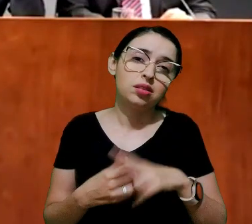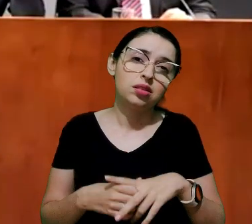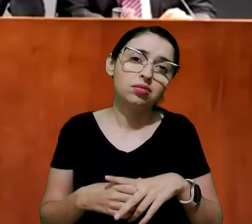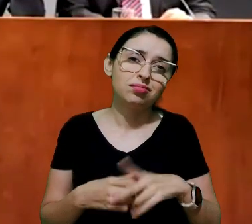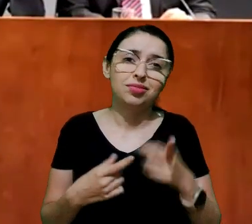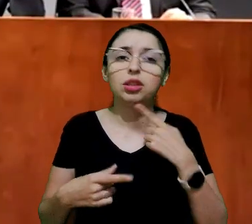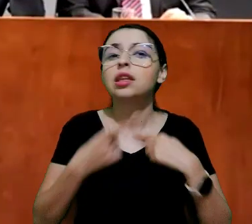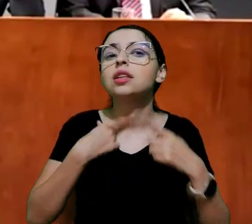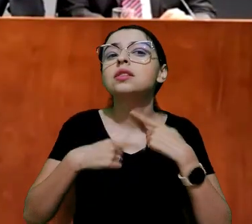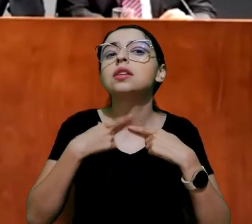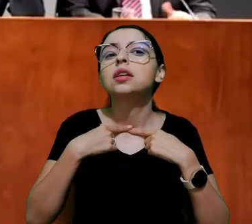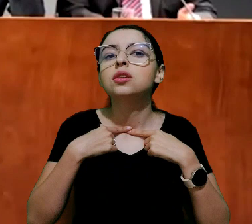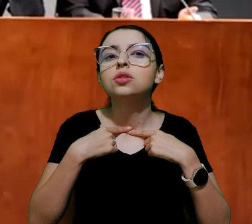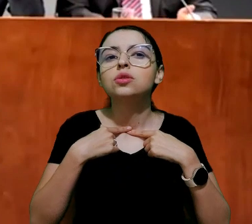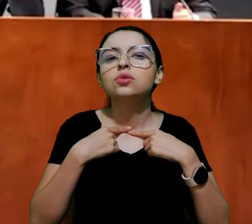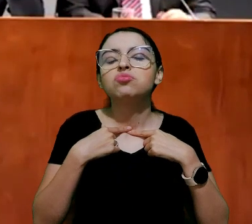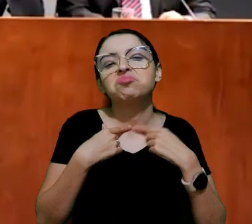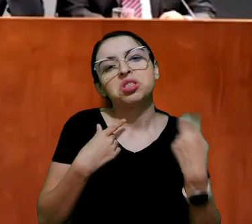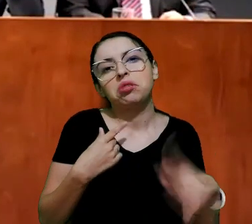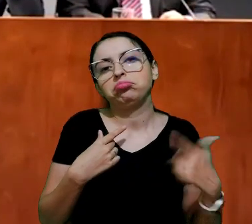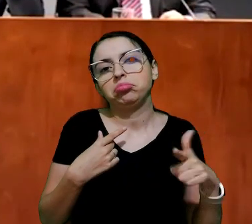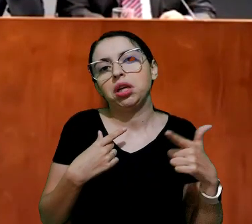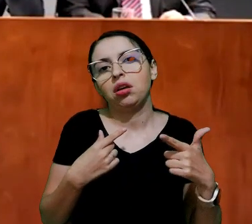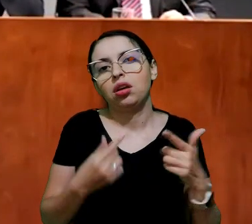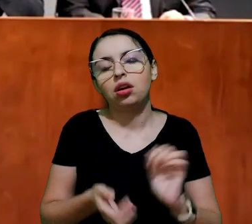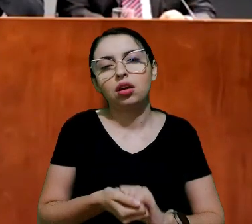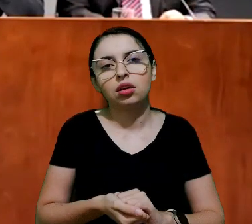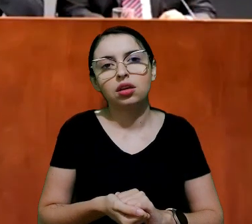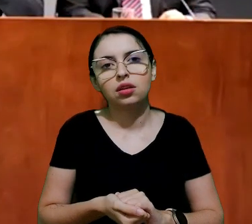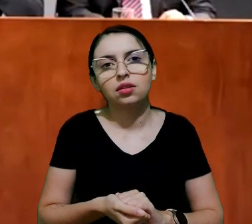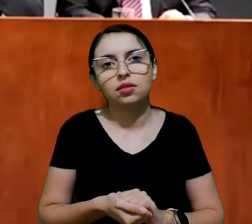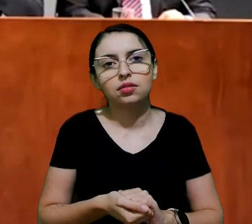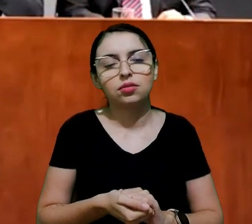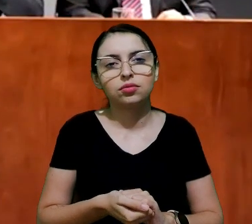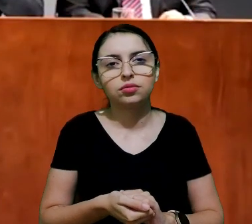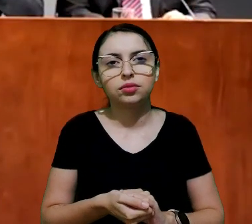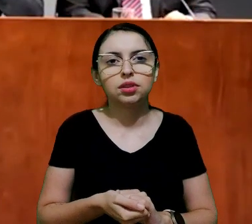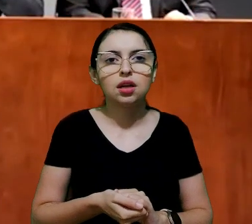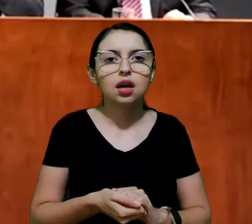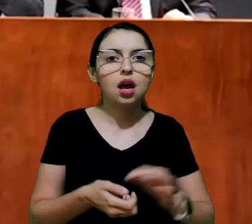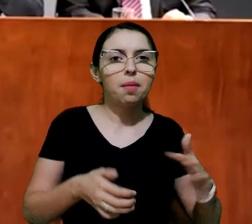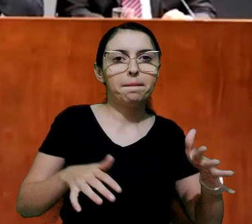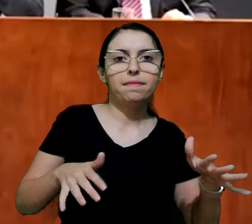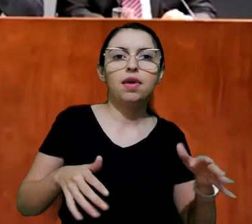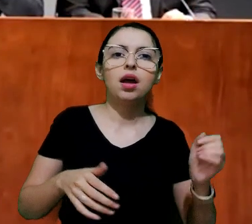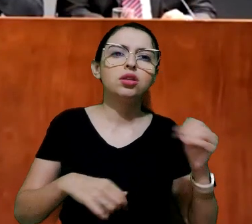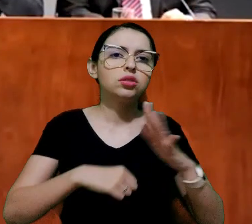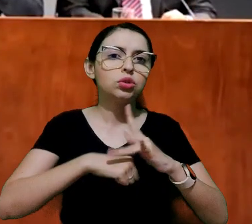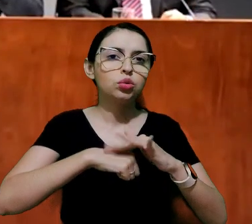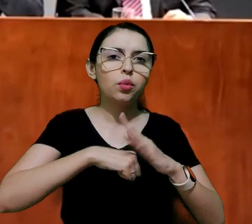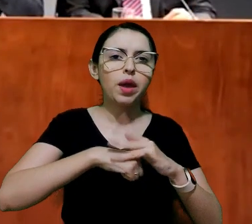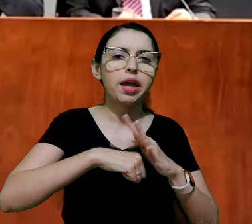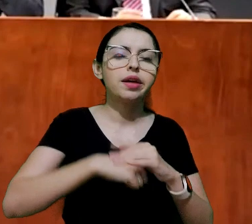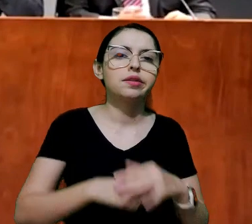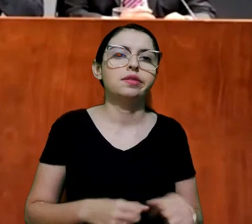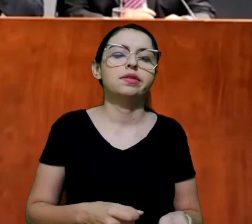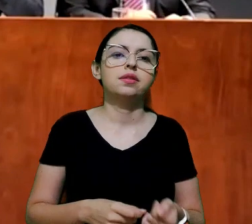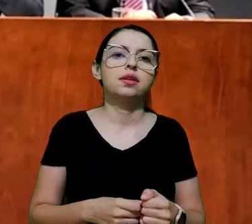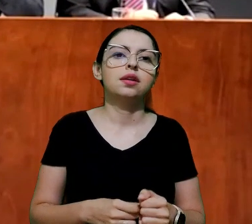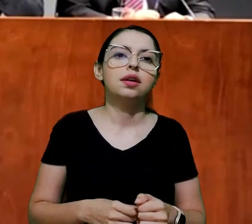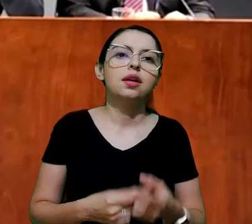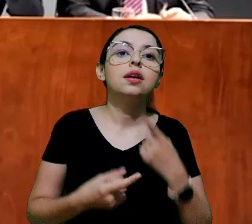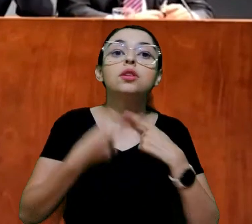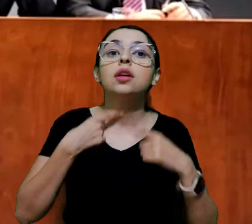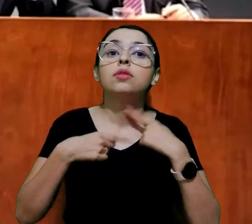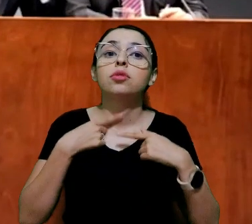né? Ela pode se tornar incapaz se houver um problema de transmissão de vontade, emissão de vontade por senilidade, Parkinson, ou